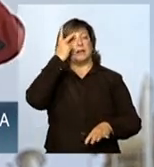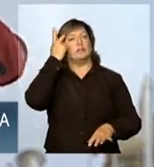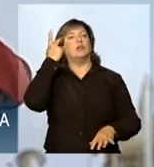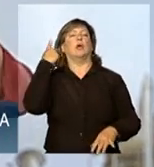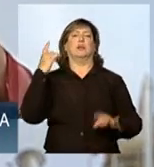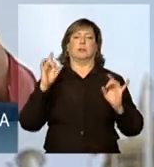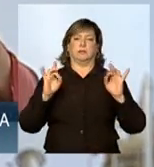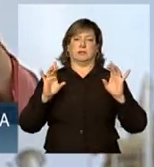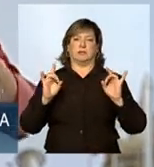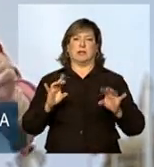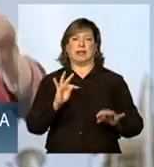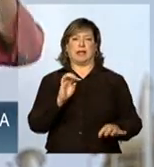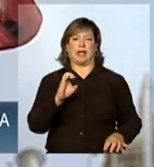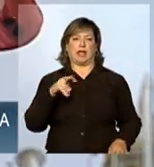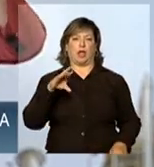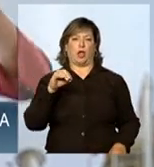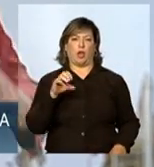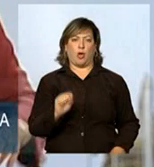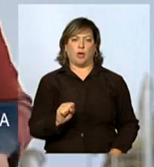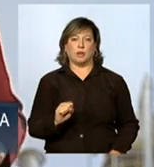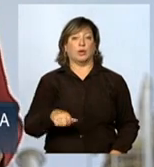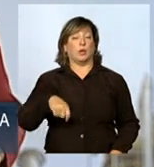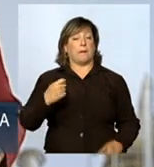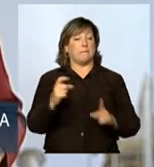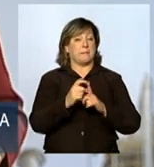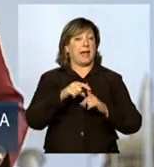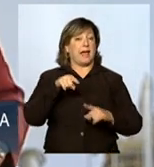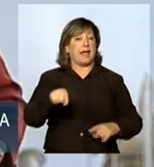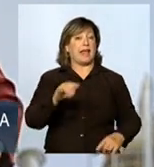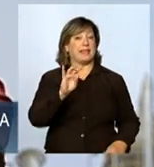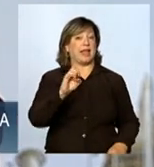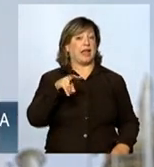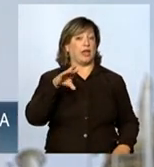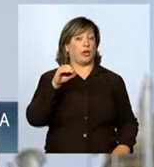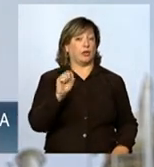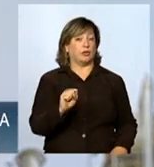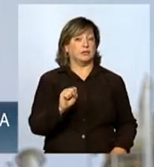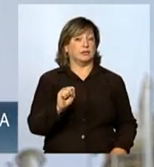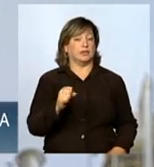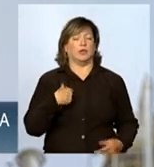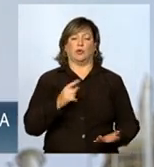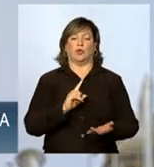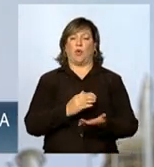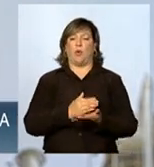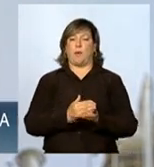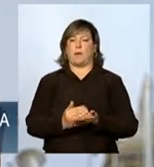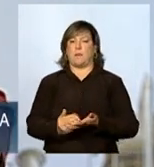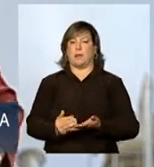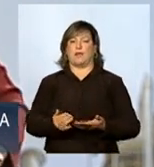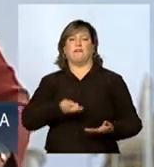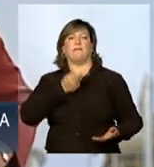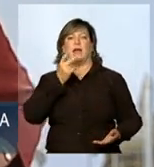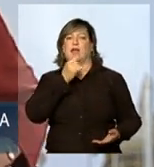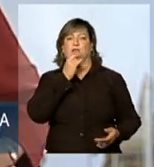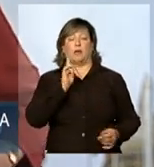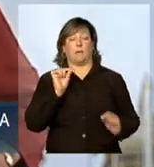Eu comecei pela palavra técnicos e não comecei de graça. Por